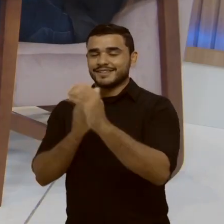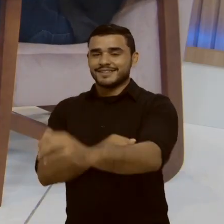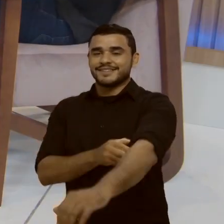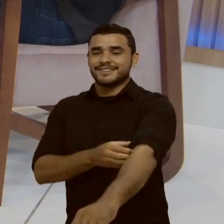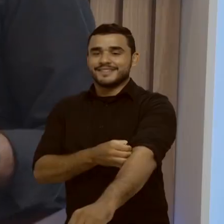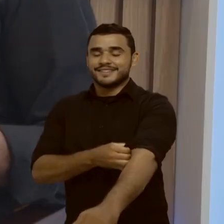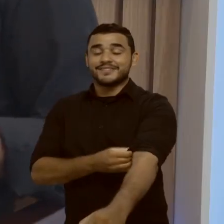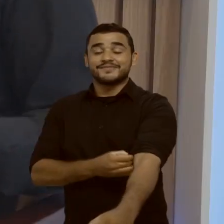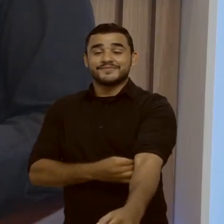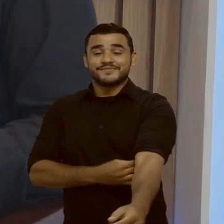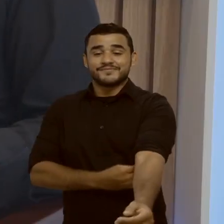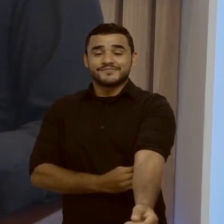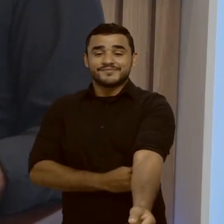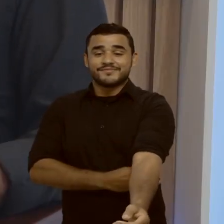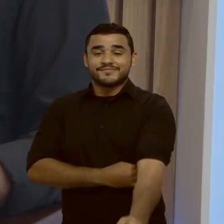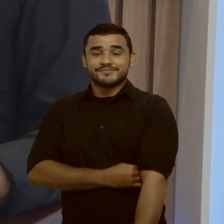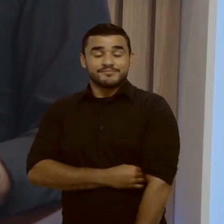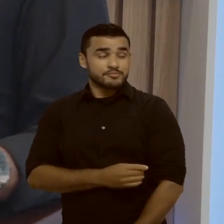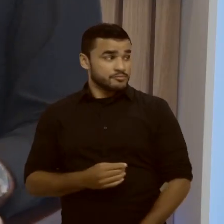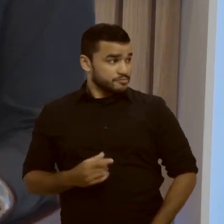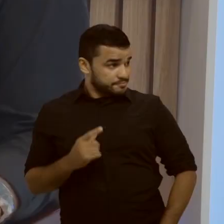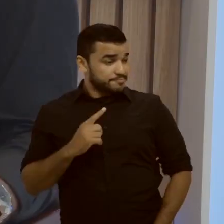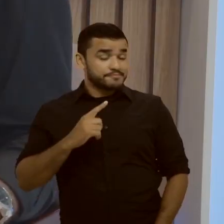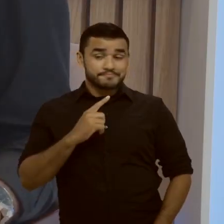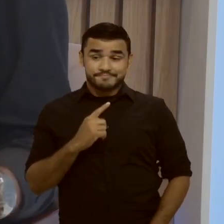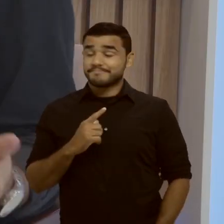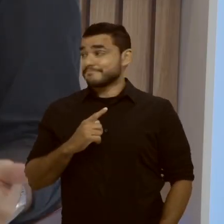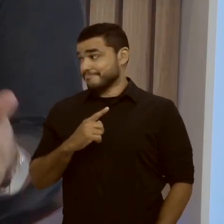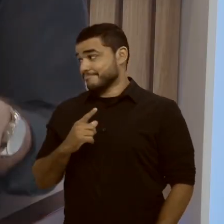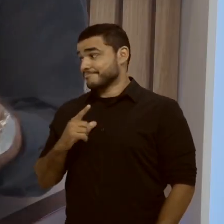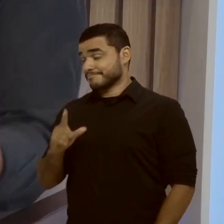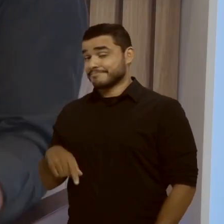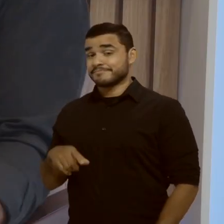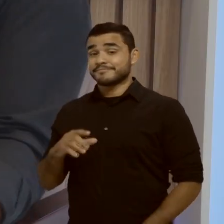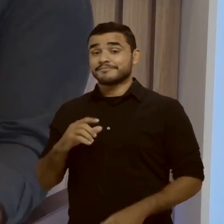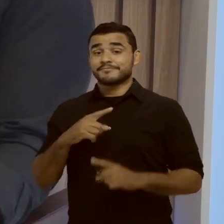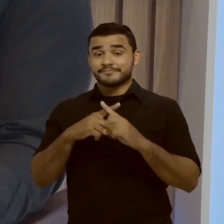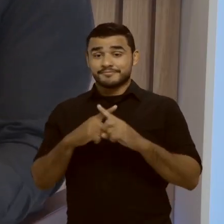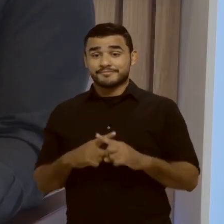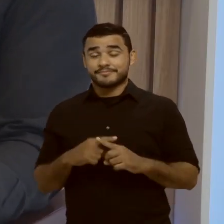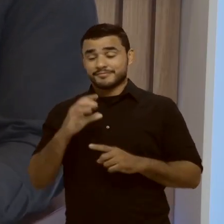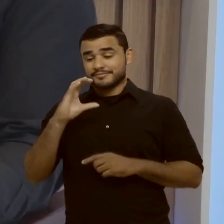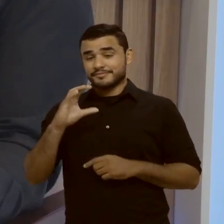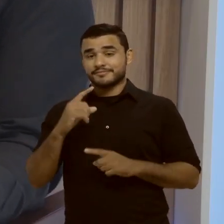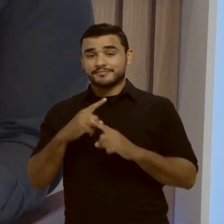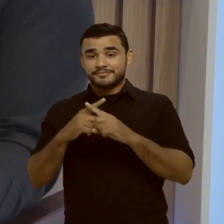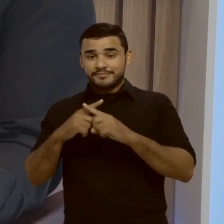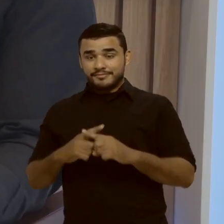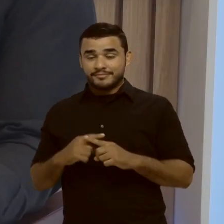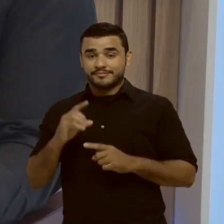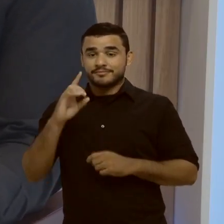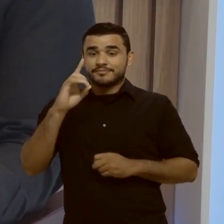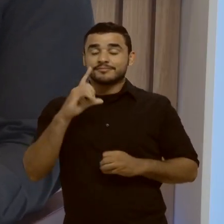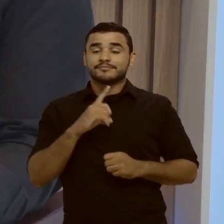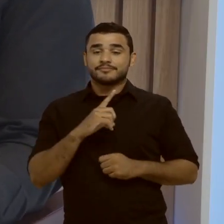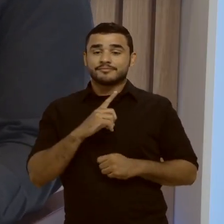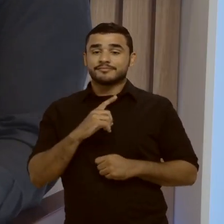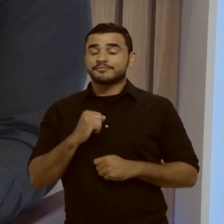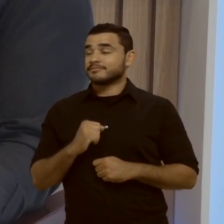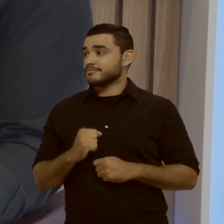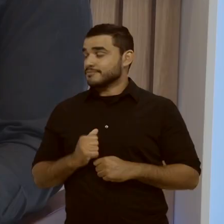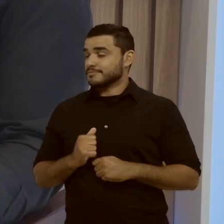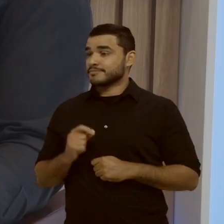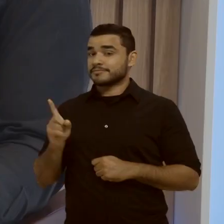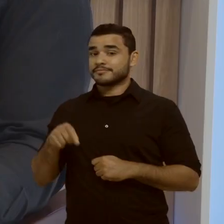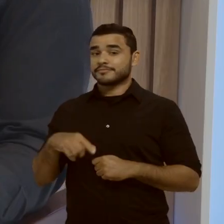Legal. Olha, tivemos um final de semana bastante movimentado. Série C e Série D nós tivemos nossos representantes também, mas falando